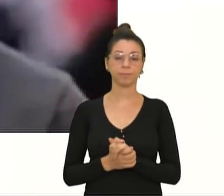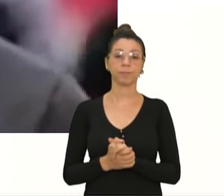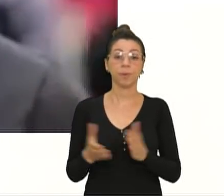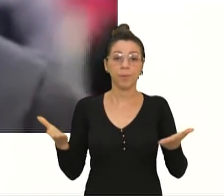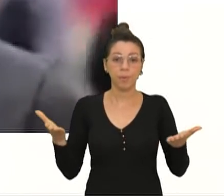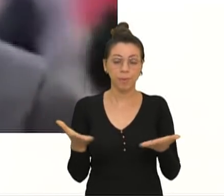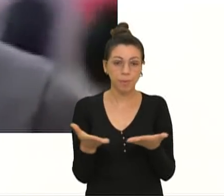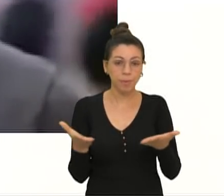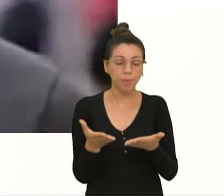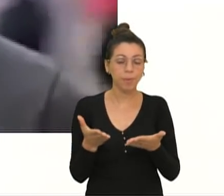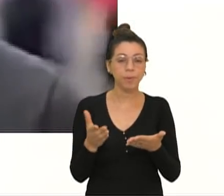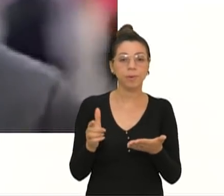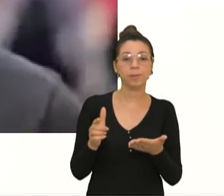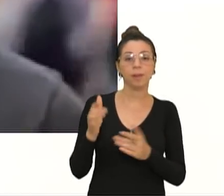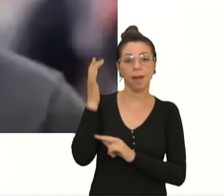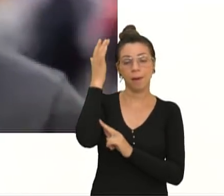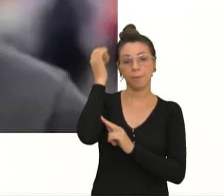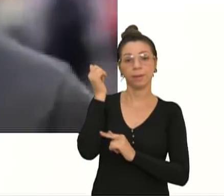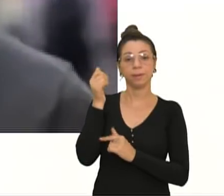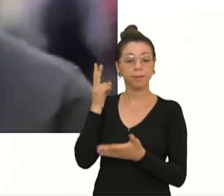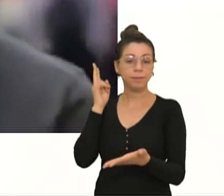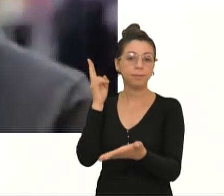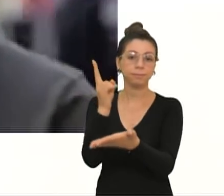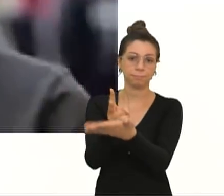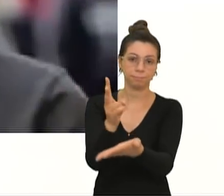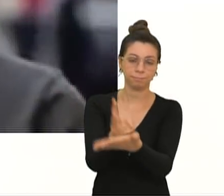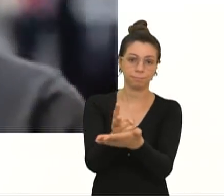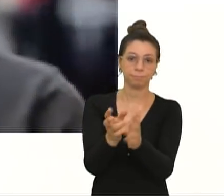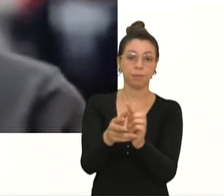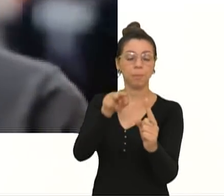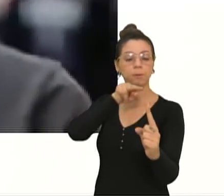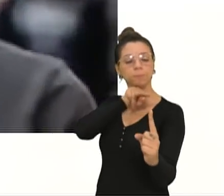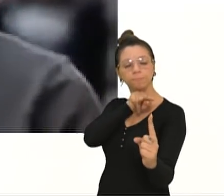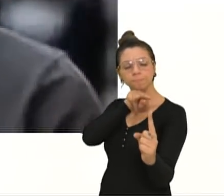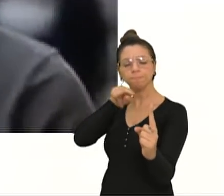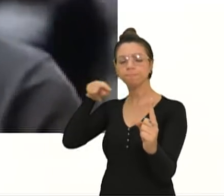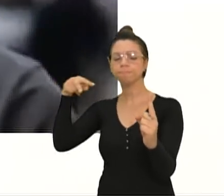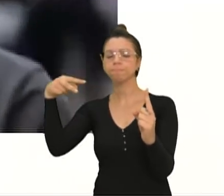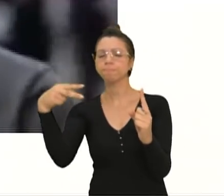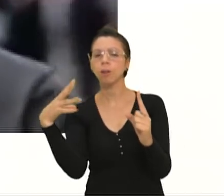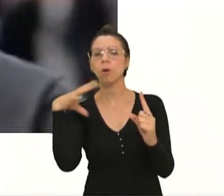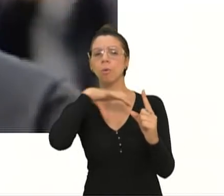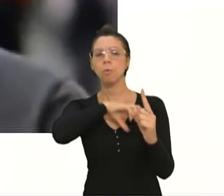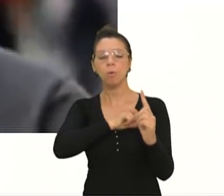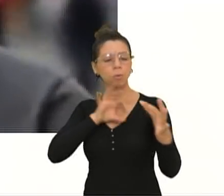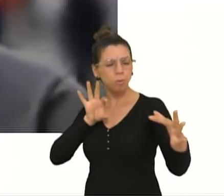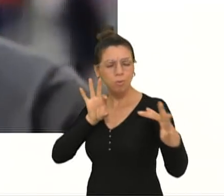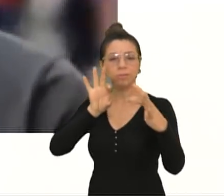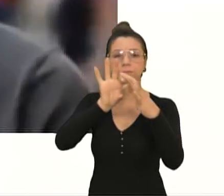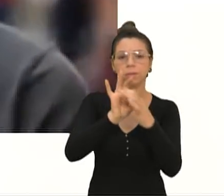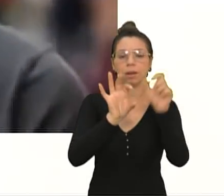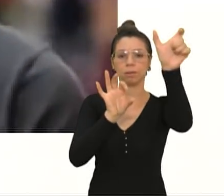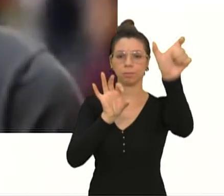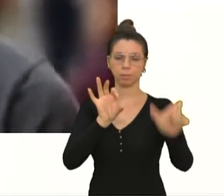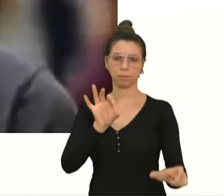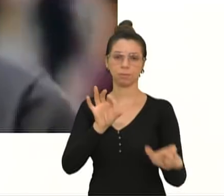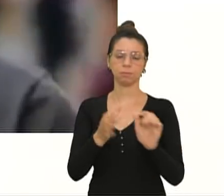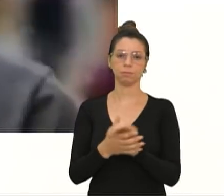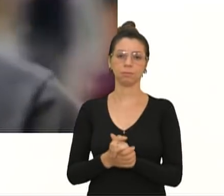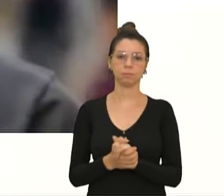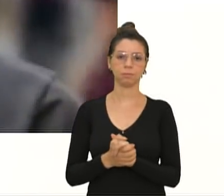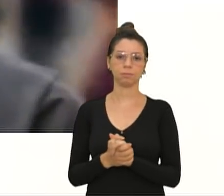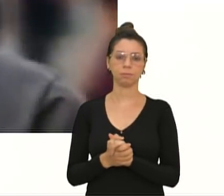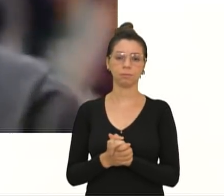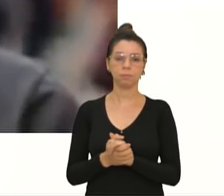hoje, amanhã e sempre. Enxergue o outro, conecte-se com gente, faça alguma coisa